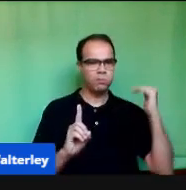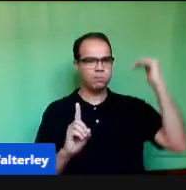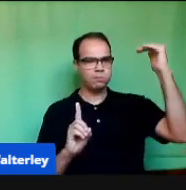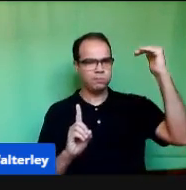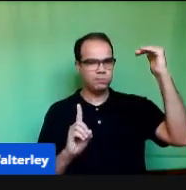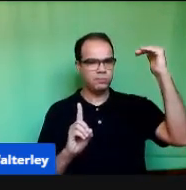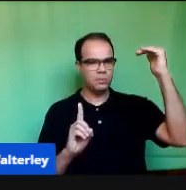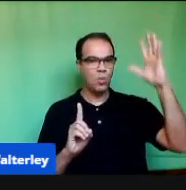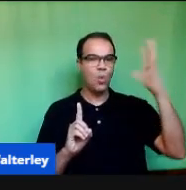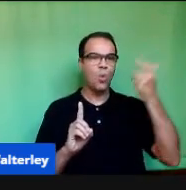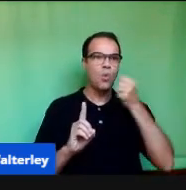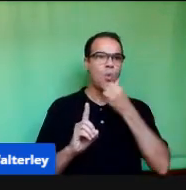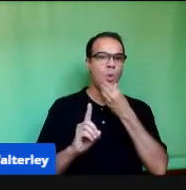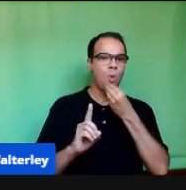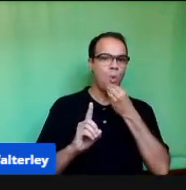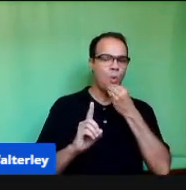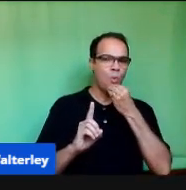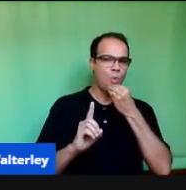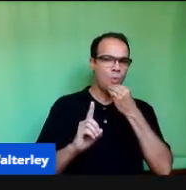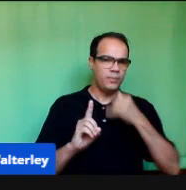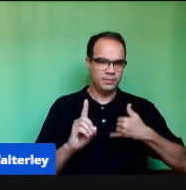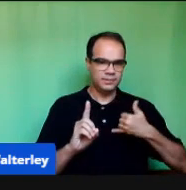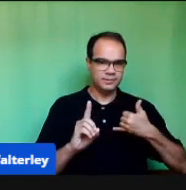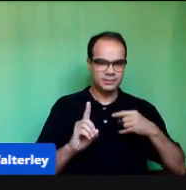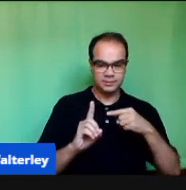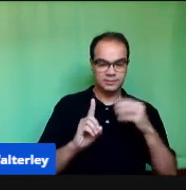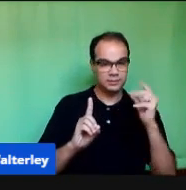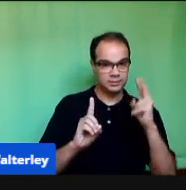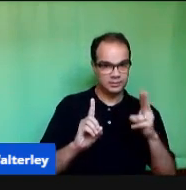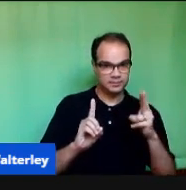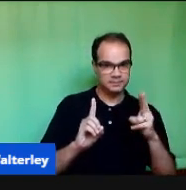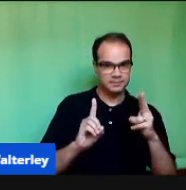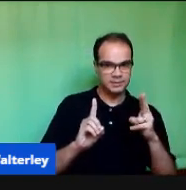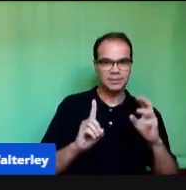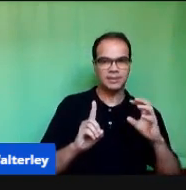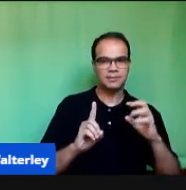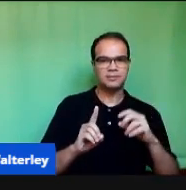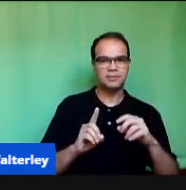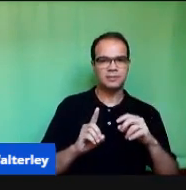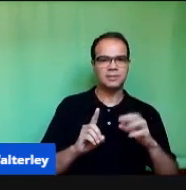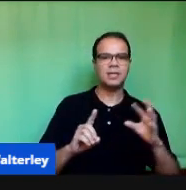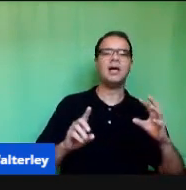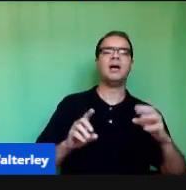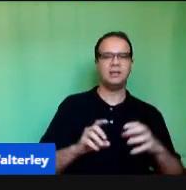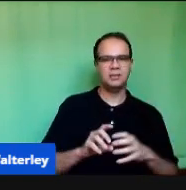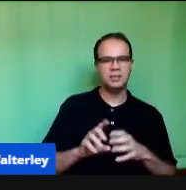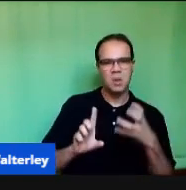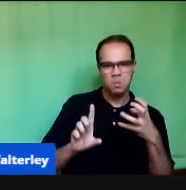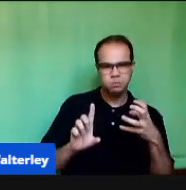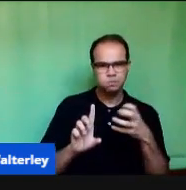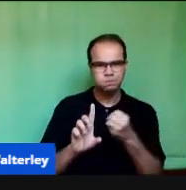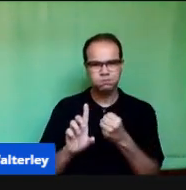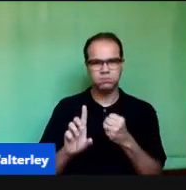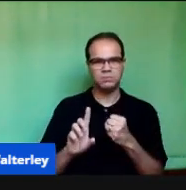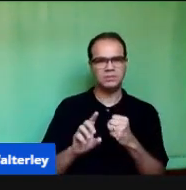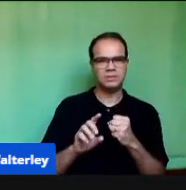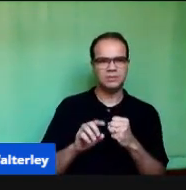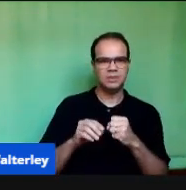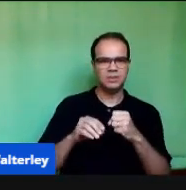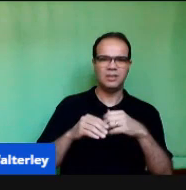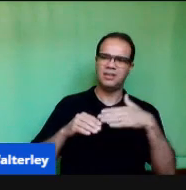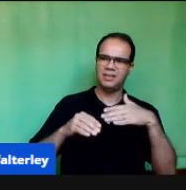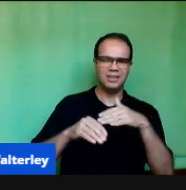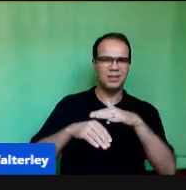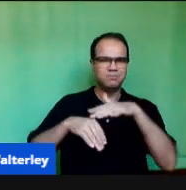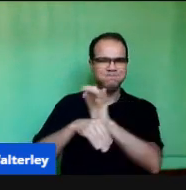mesma classe. Então, o assédio sexual é algo muito cruel, muito violento, e é por isso